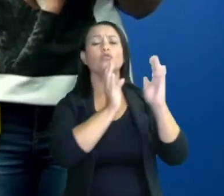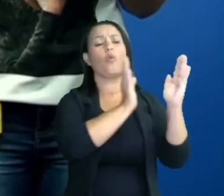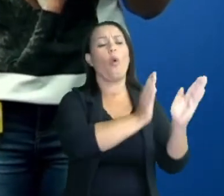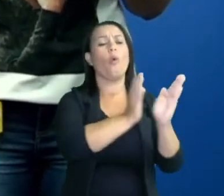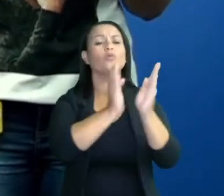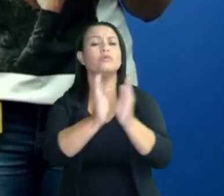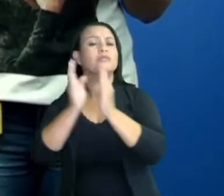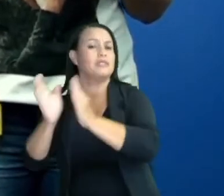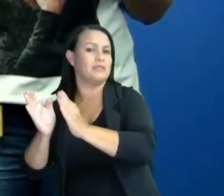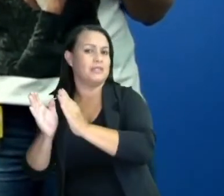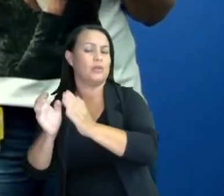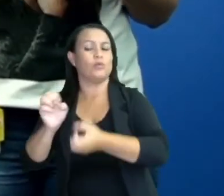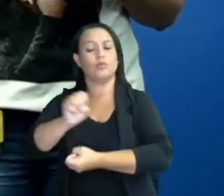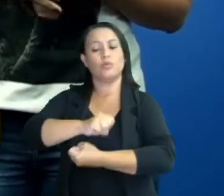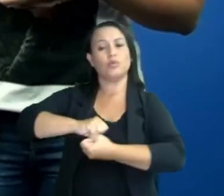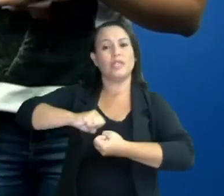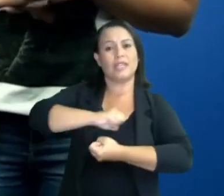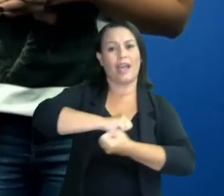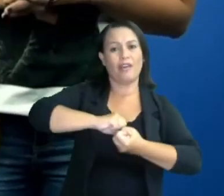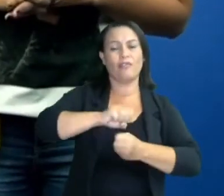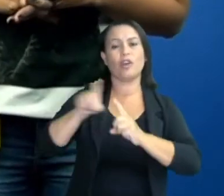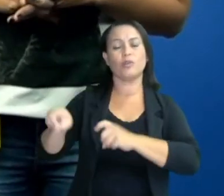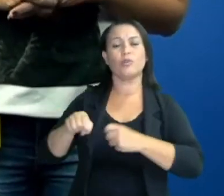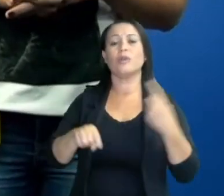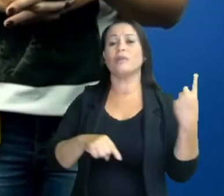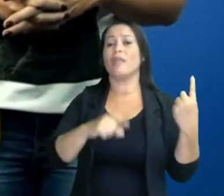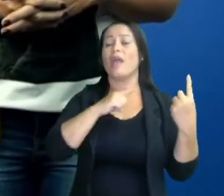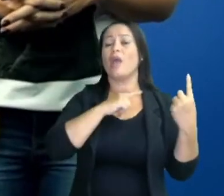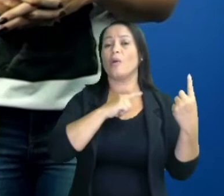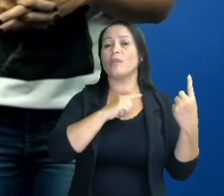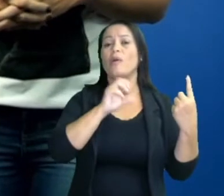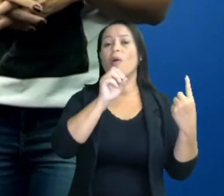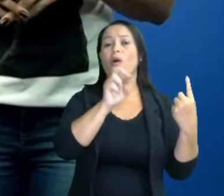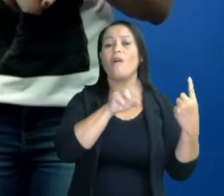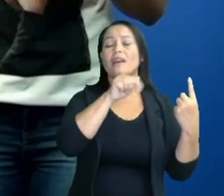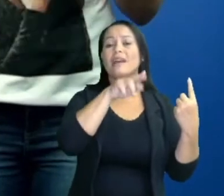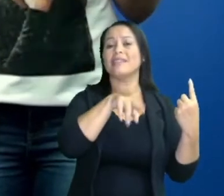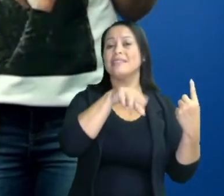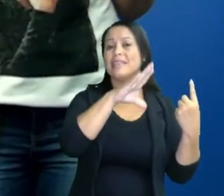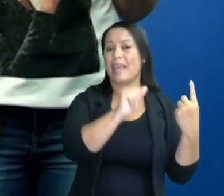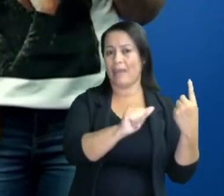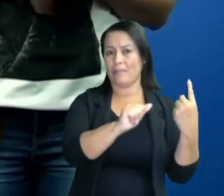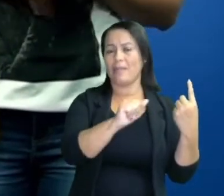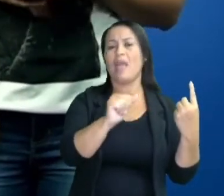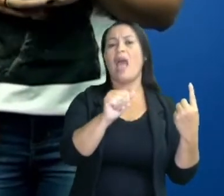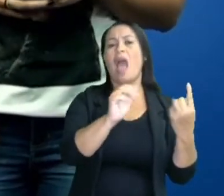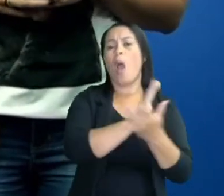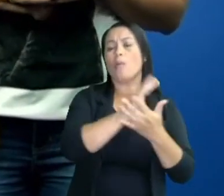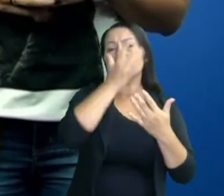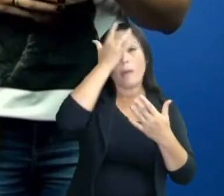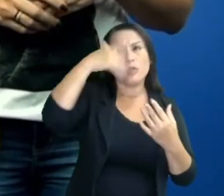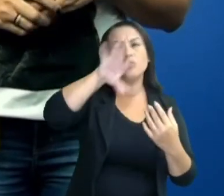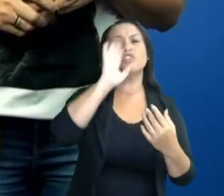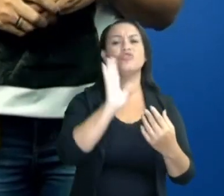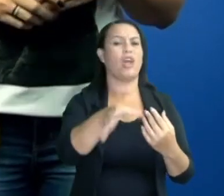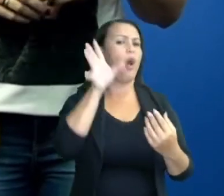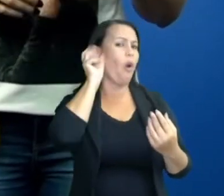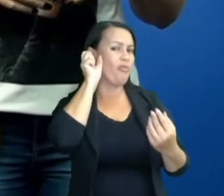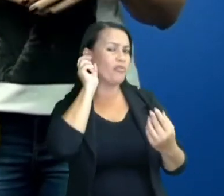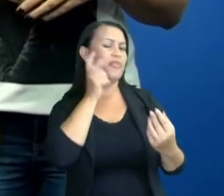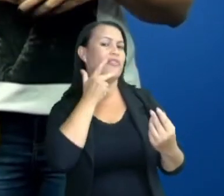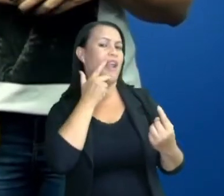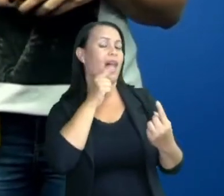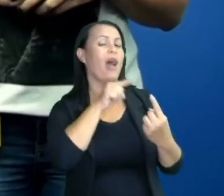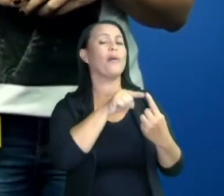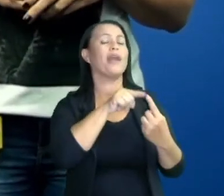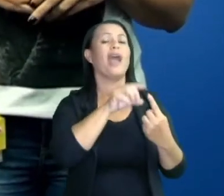da Agricultura sustentável Eu tenho agricultura orgânica Eu acredito que a maioria das pessoas já ouviram falar